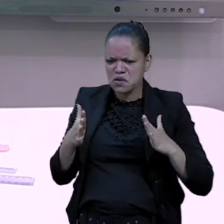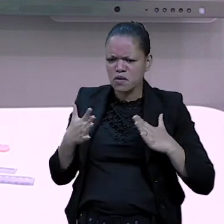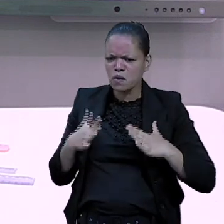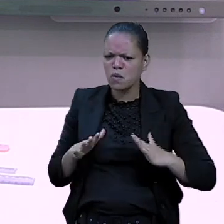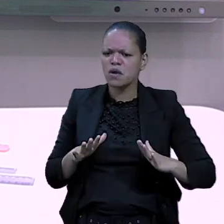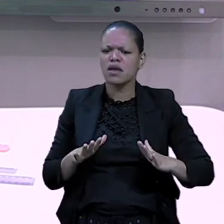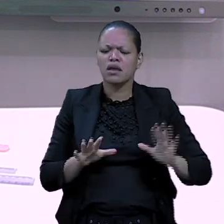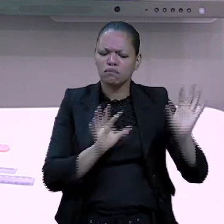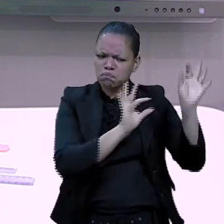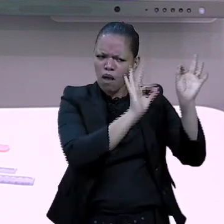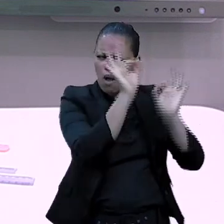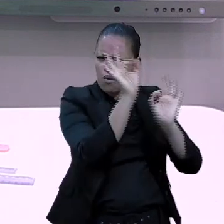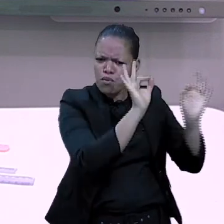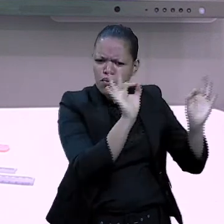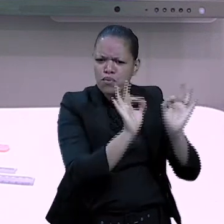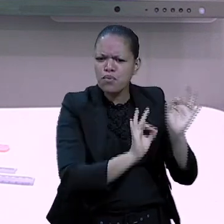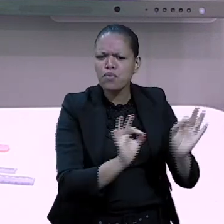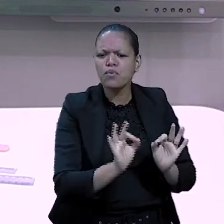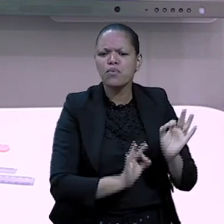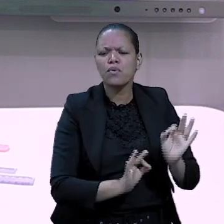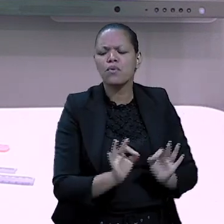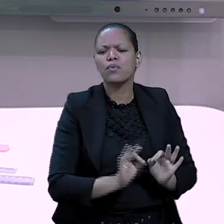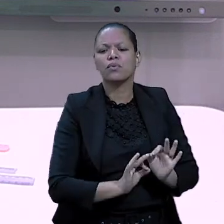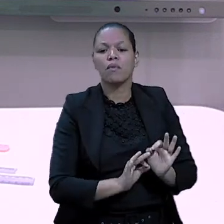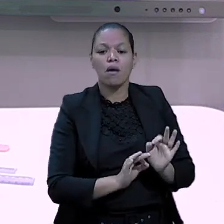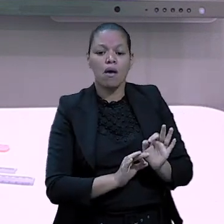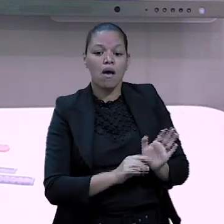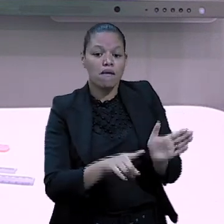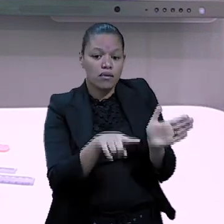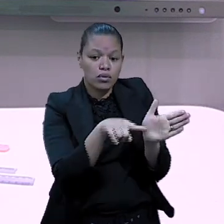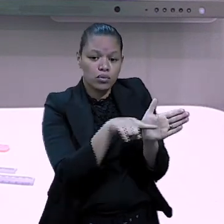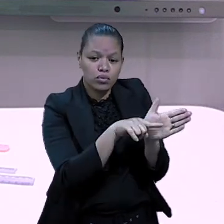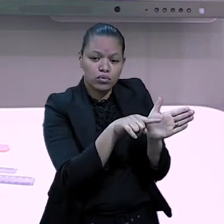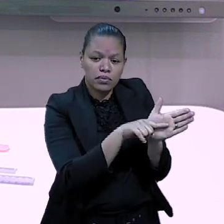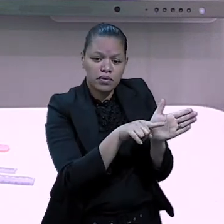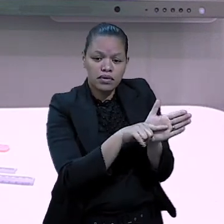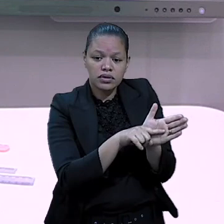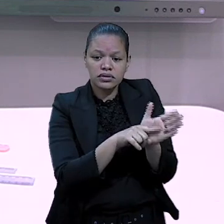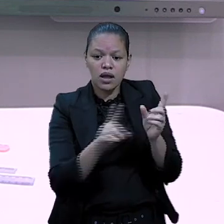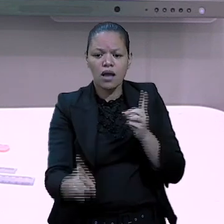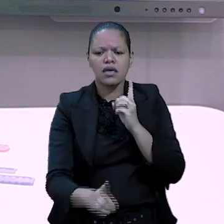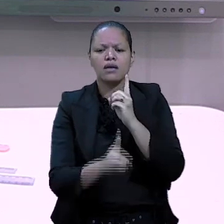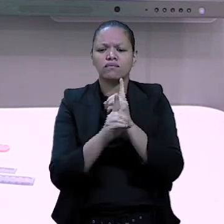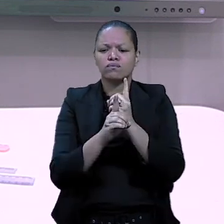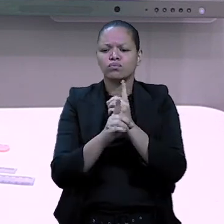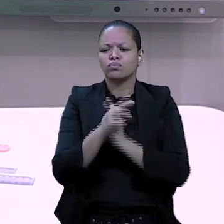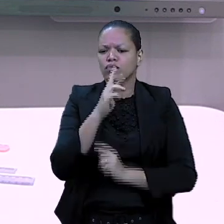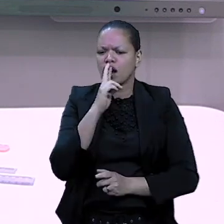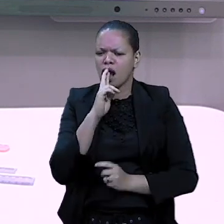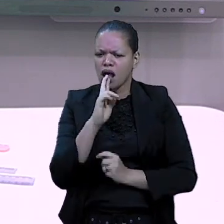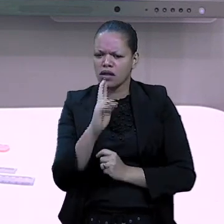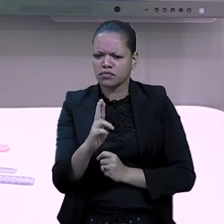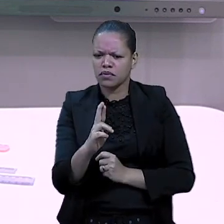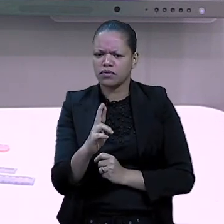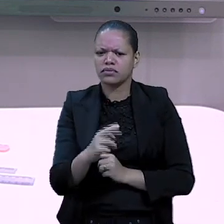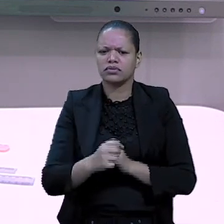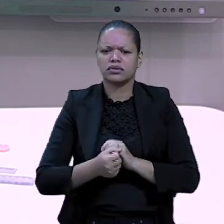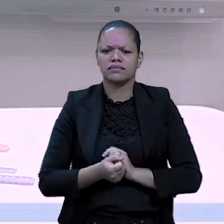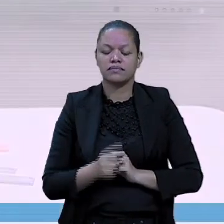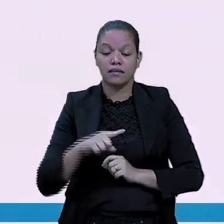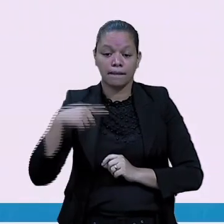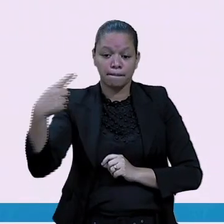Armar a operação, fazer a subtração para você descobrir a resposta da situação problema. A próxima